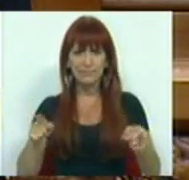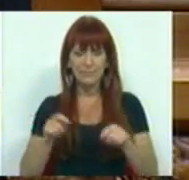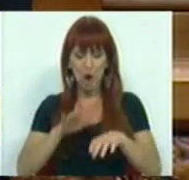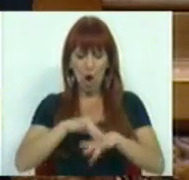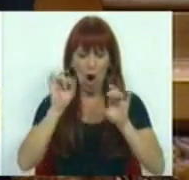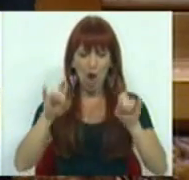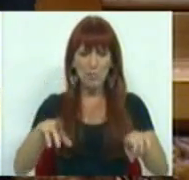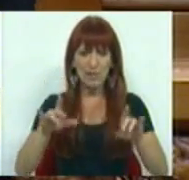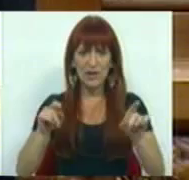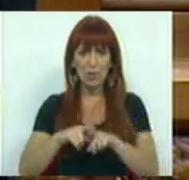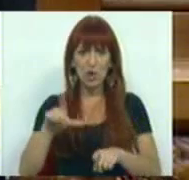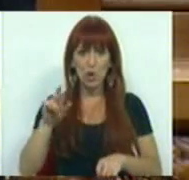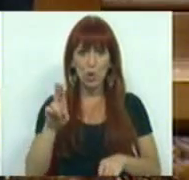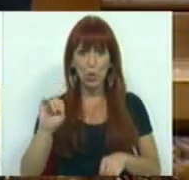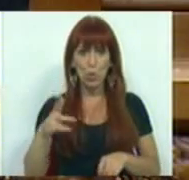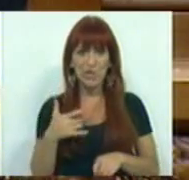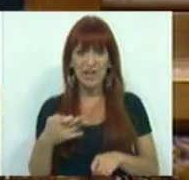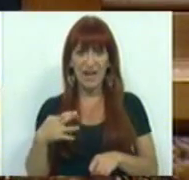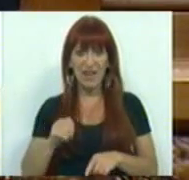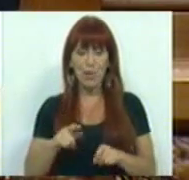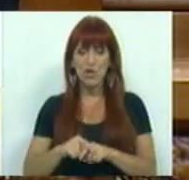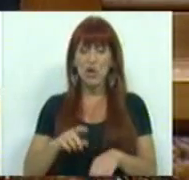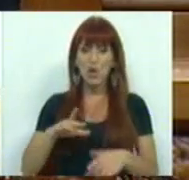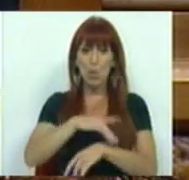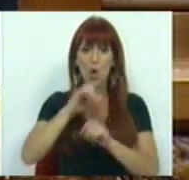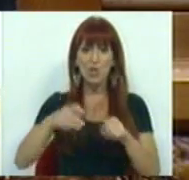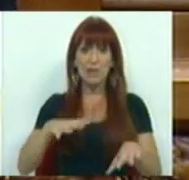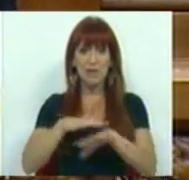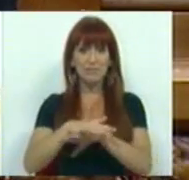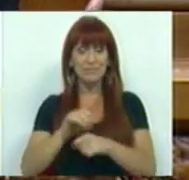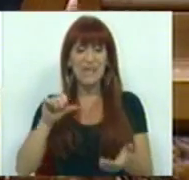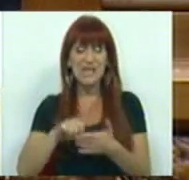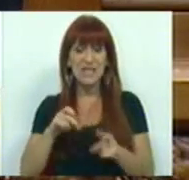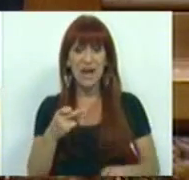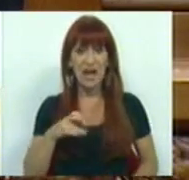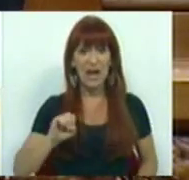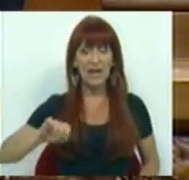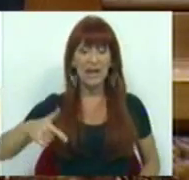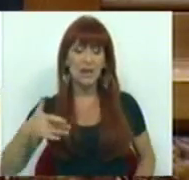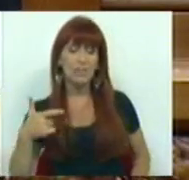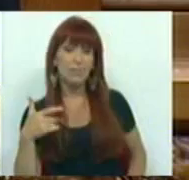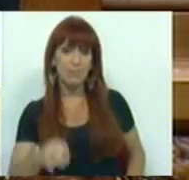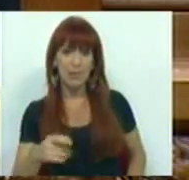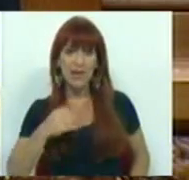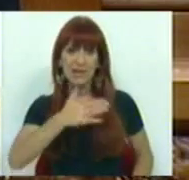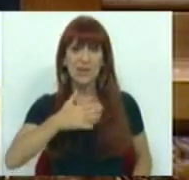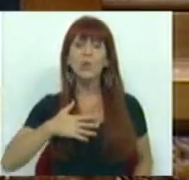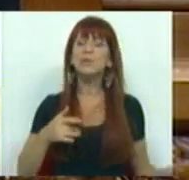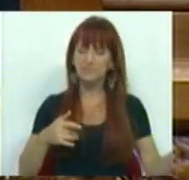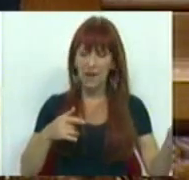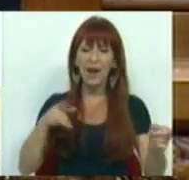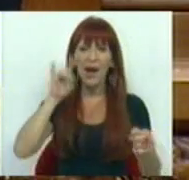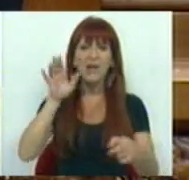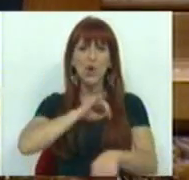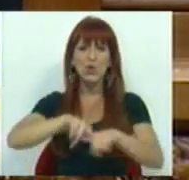no Hospital dos Lusíadas, no Hospital da Boa Vista e na sede da HPP Saúde. São, senhoras e